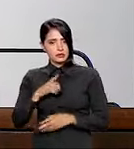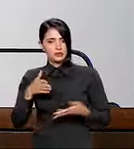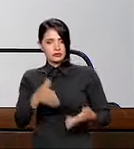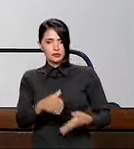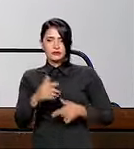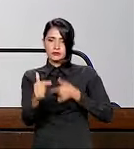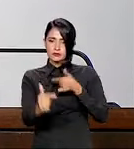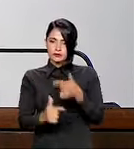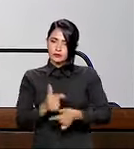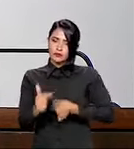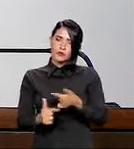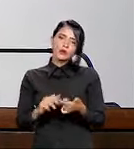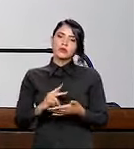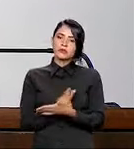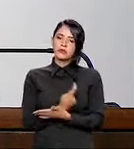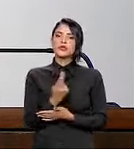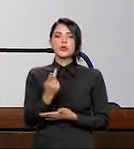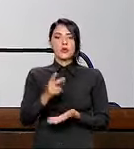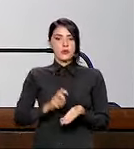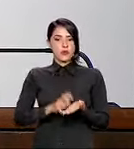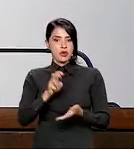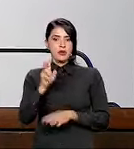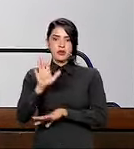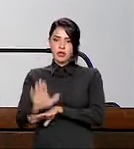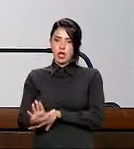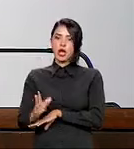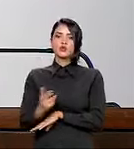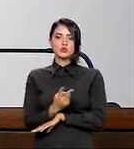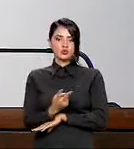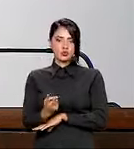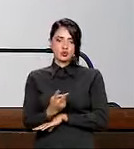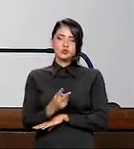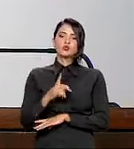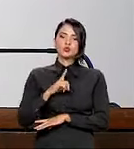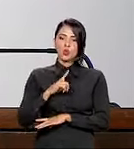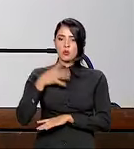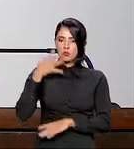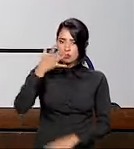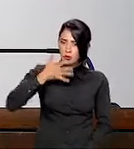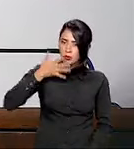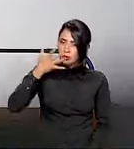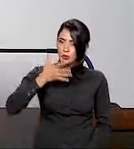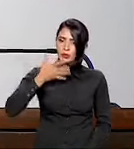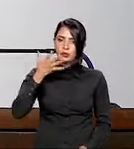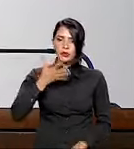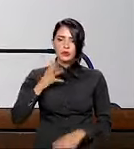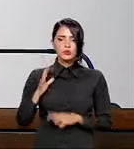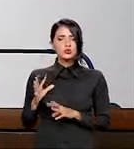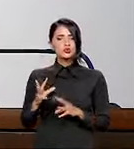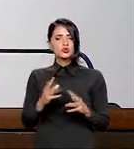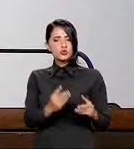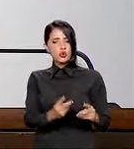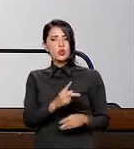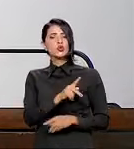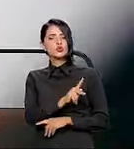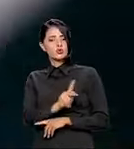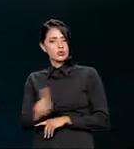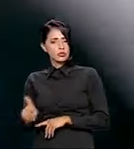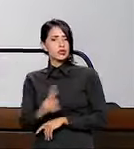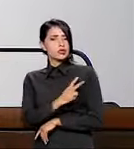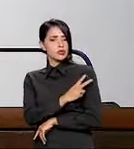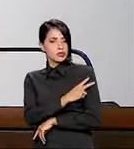Os trabalhos se realizaram na parte da manhã e da tarde, com declarações de todos os chefes de